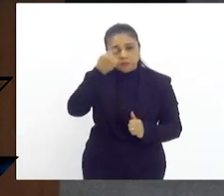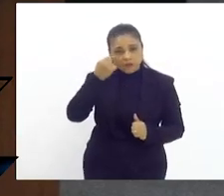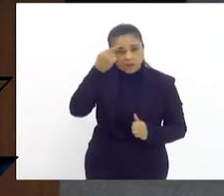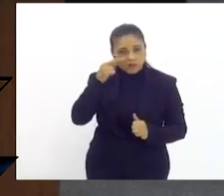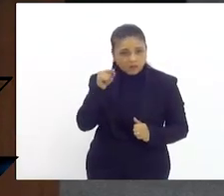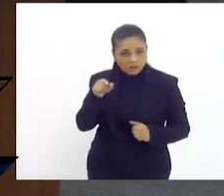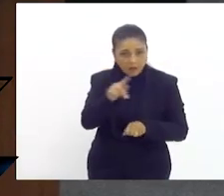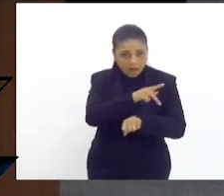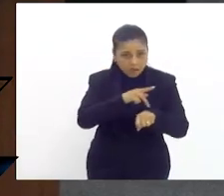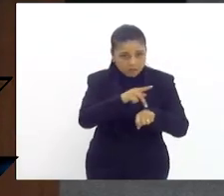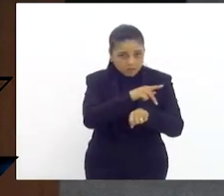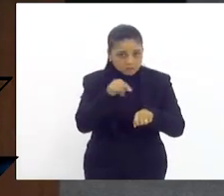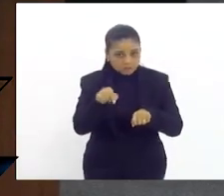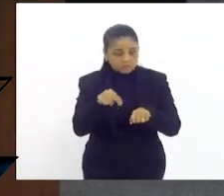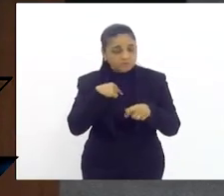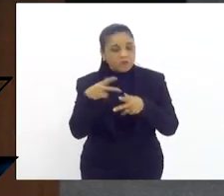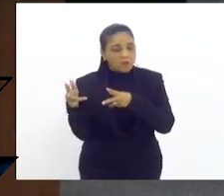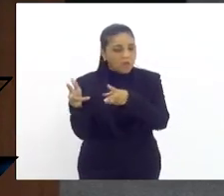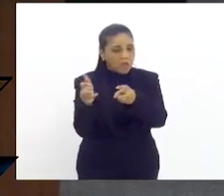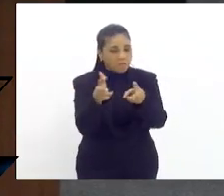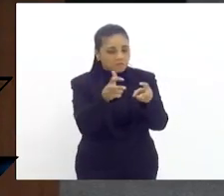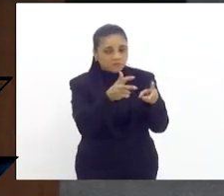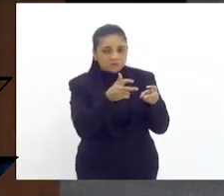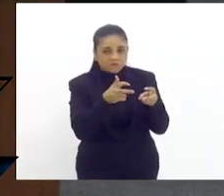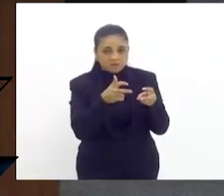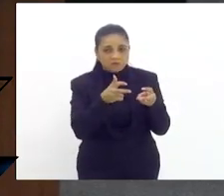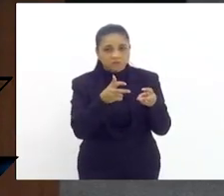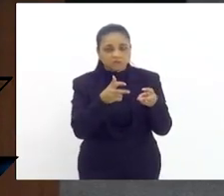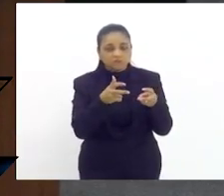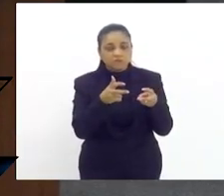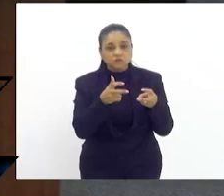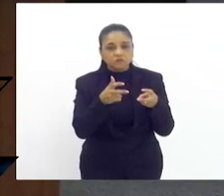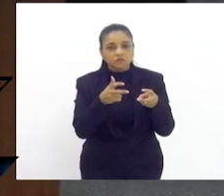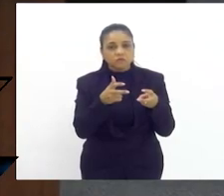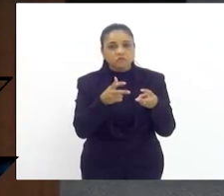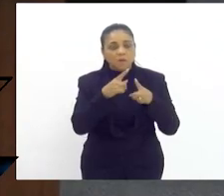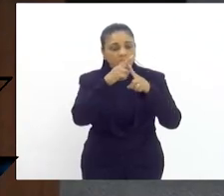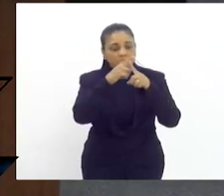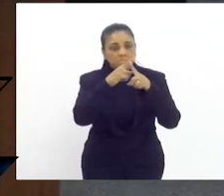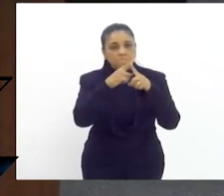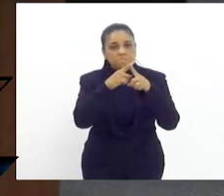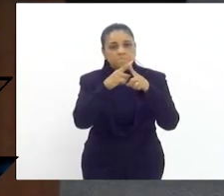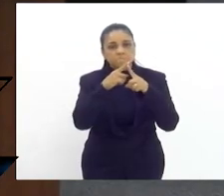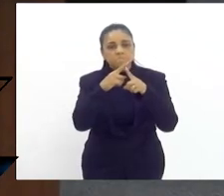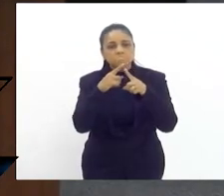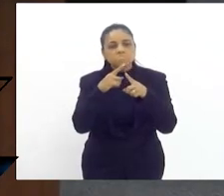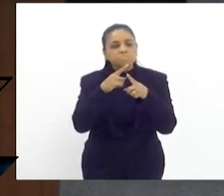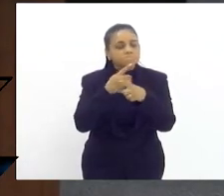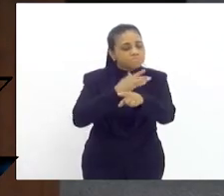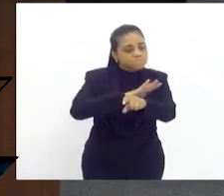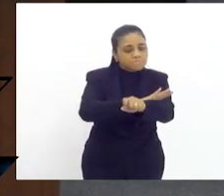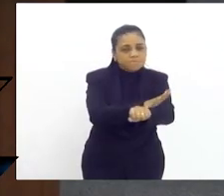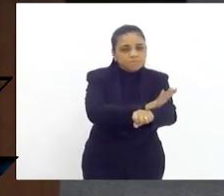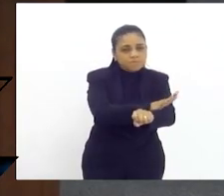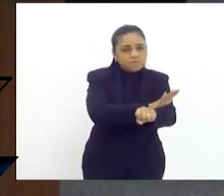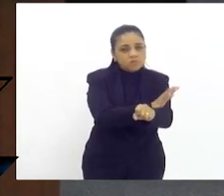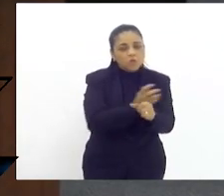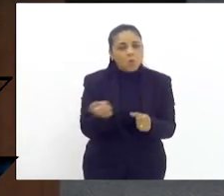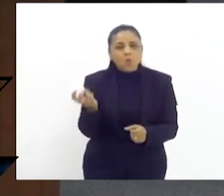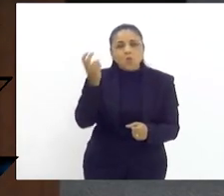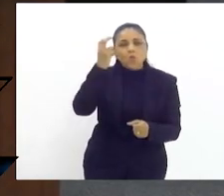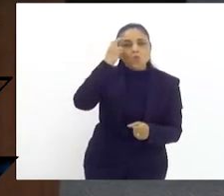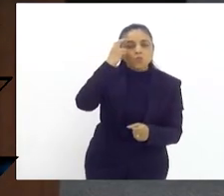observou nesse momento Presidente o quanto ainda o racismo entranha na cultura